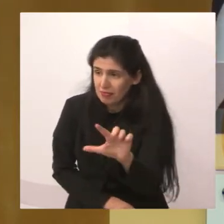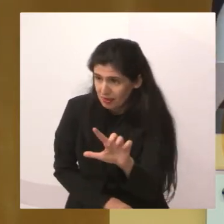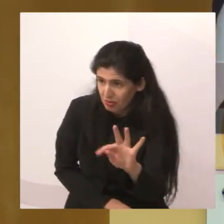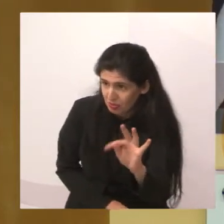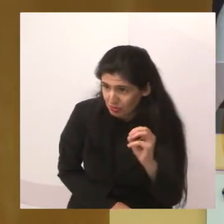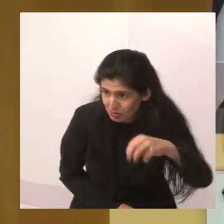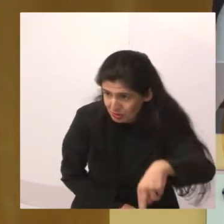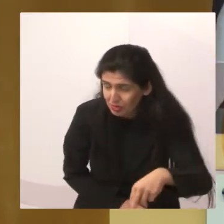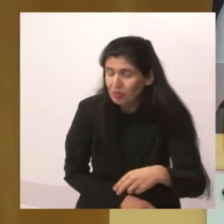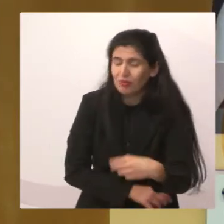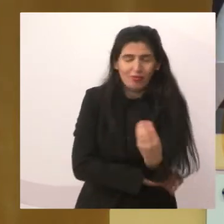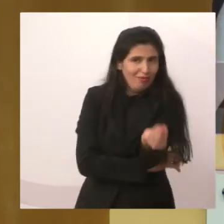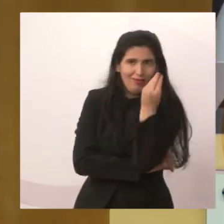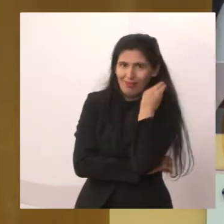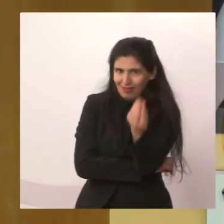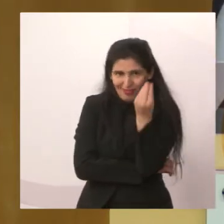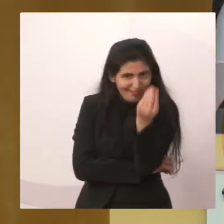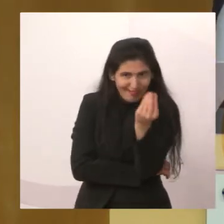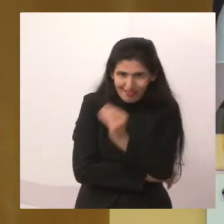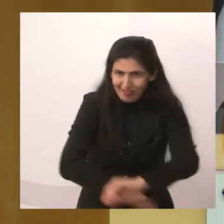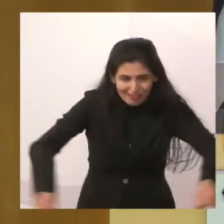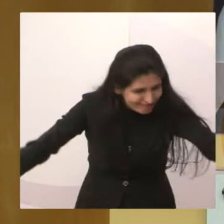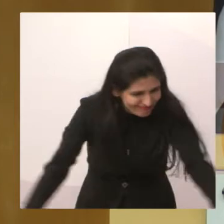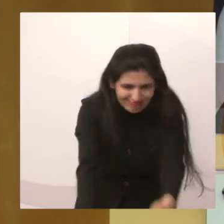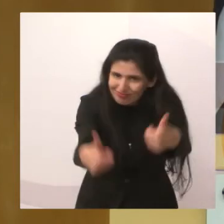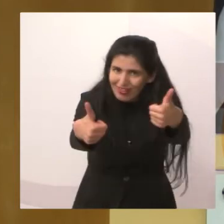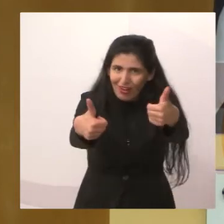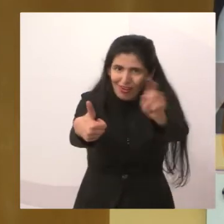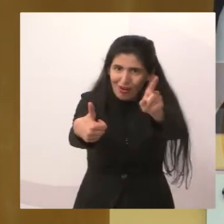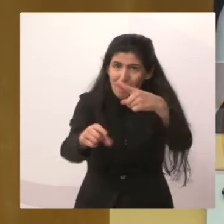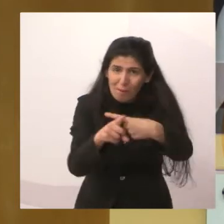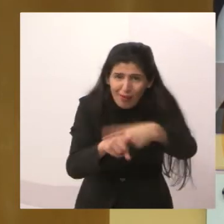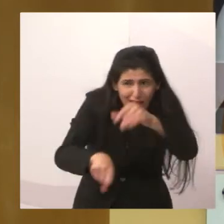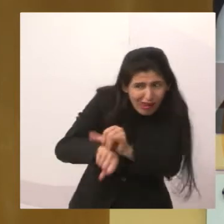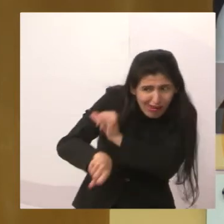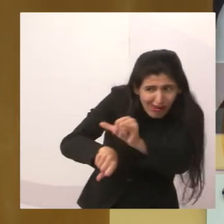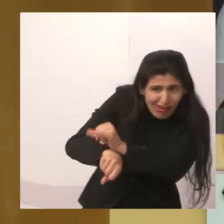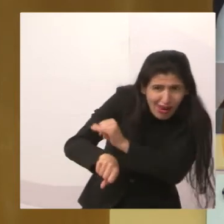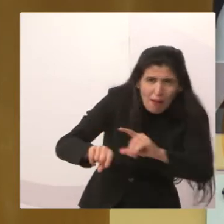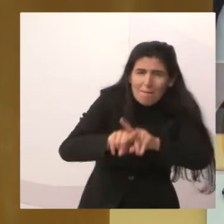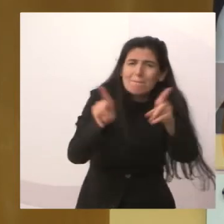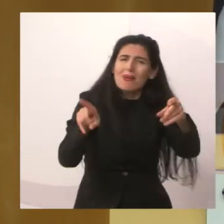que as contas não eram válidas por essa manobra, e nós estamos aqui corrigindo.